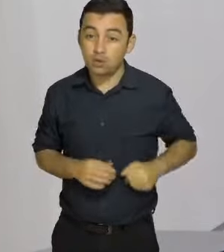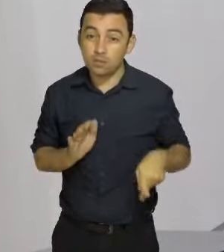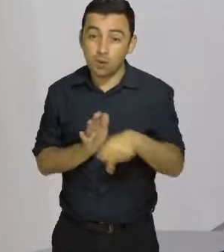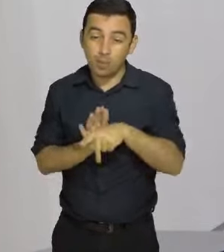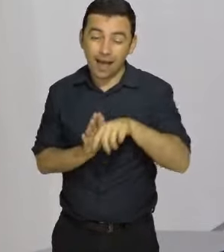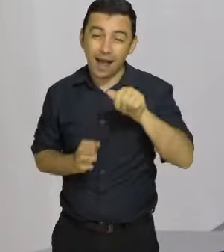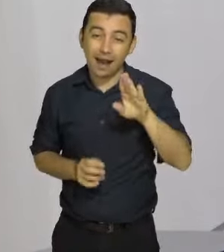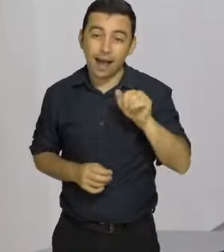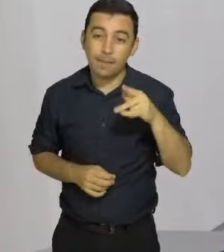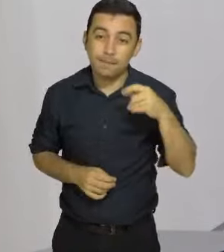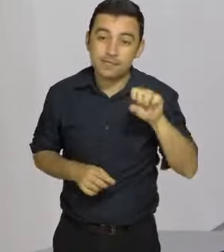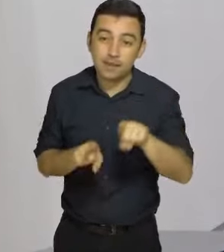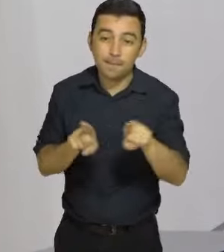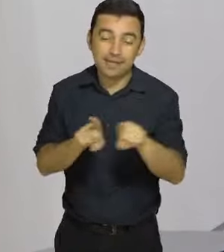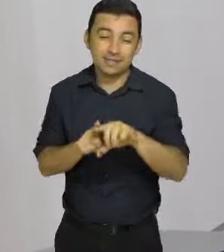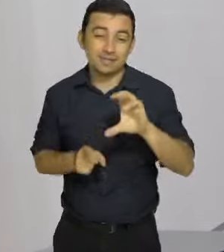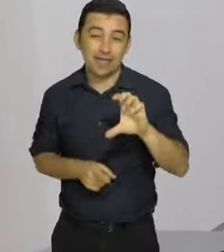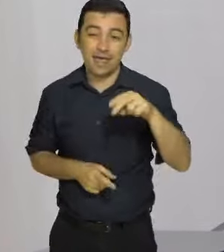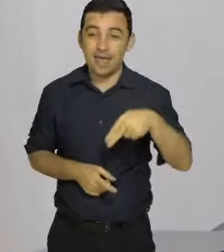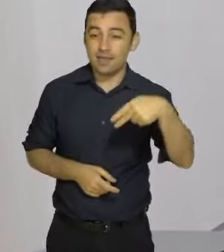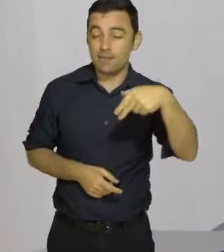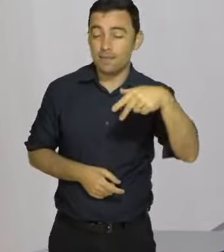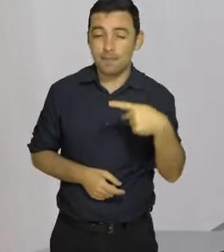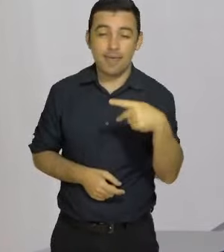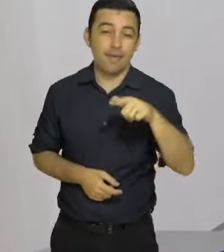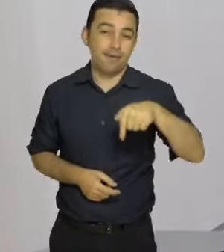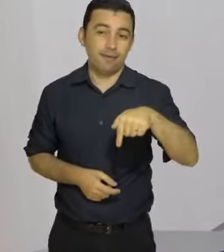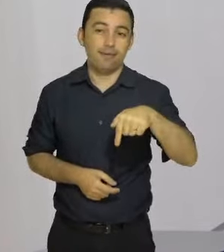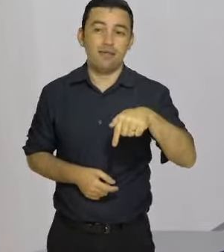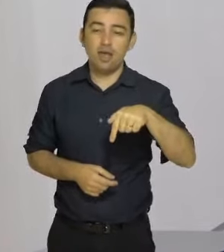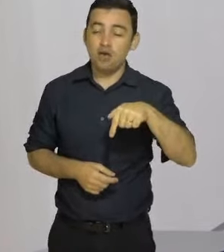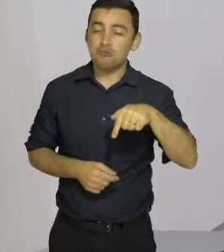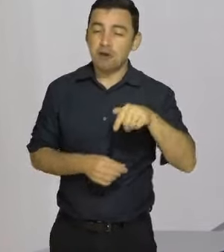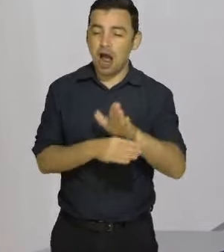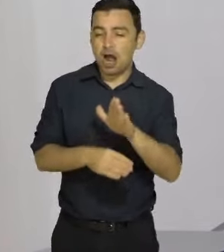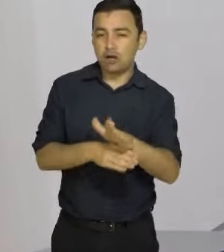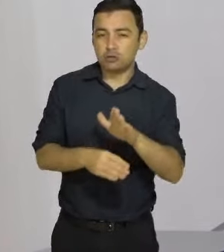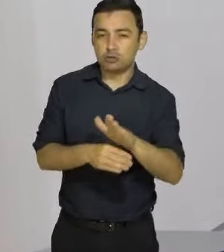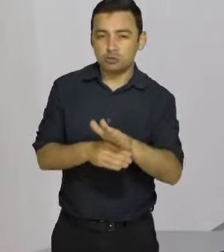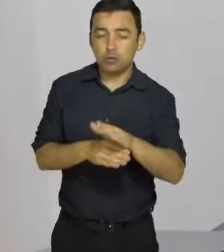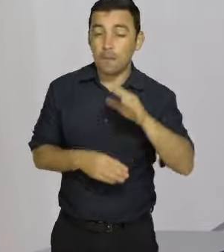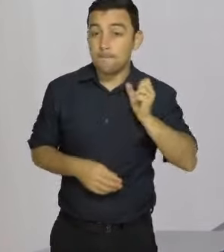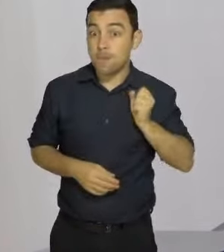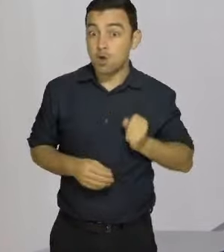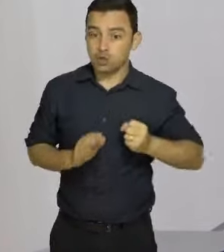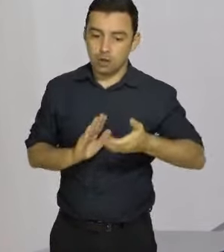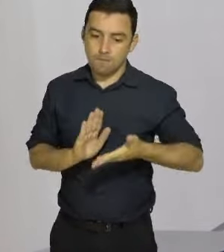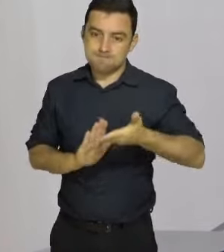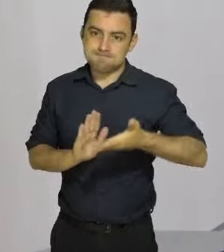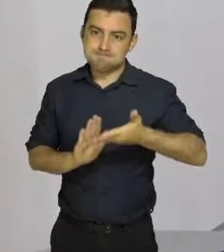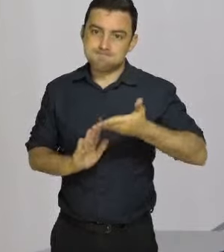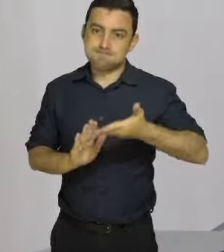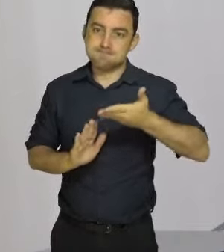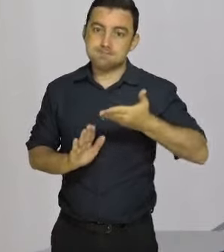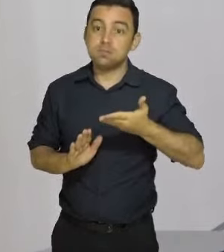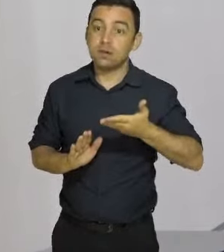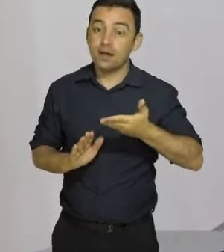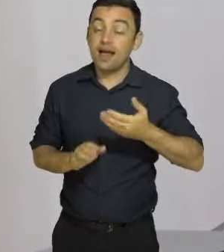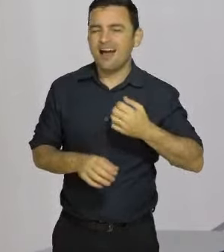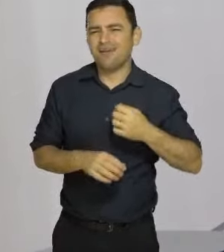e do CNPq, beneficiados com reajustes nos valores das bolsas após